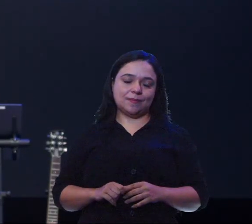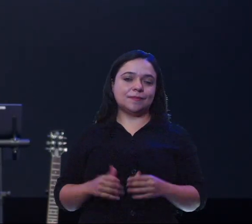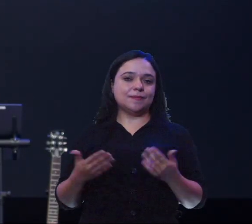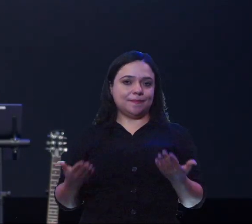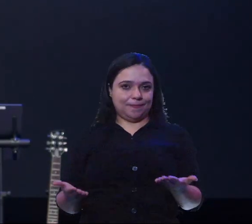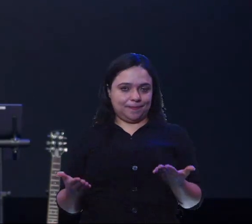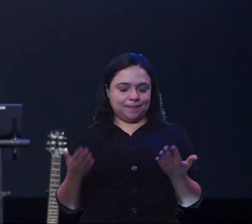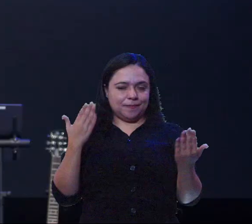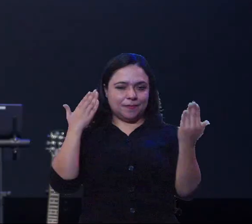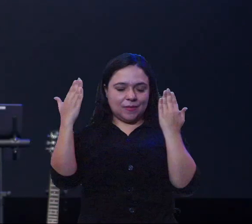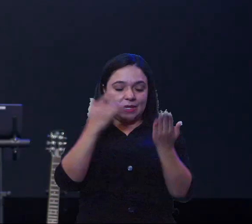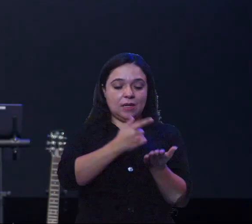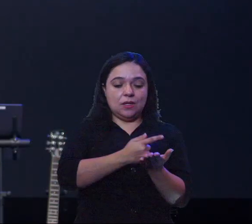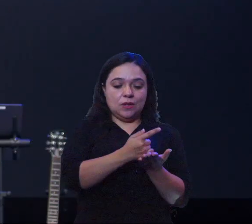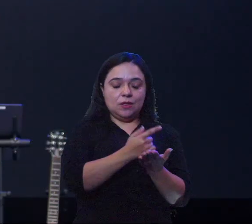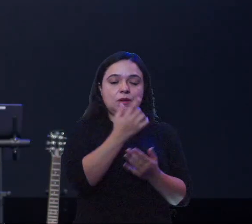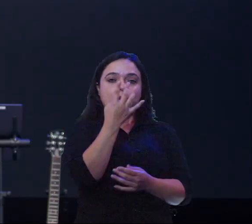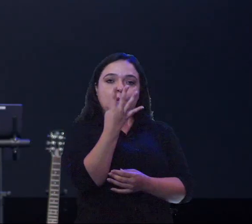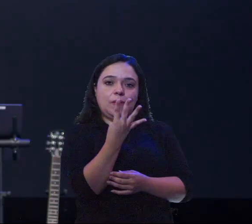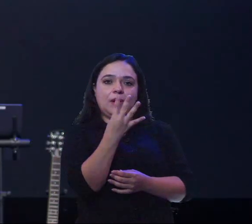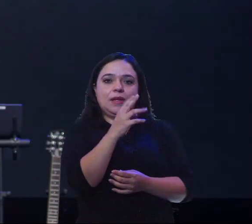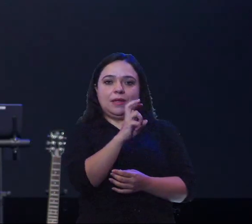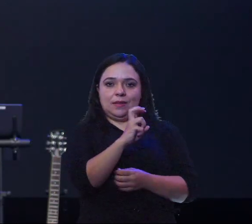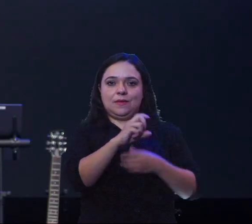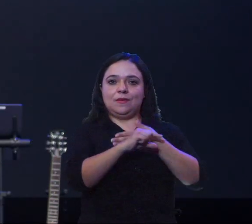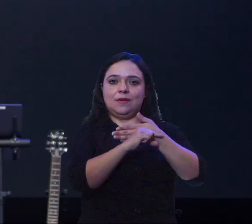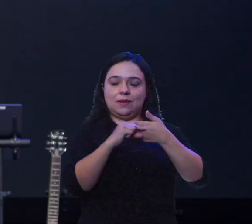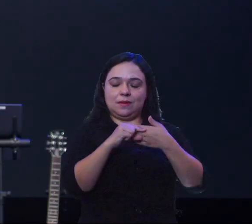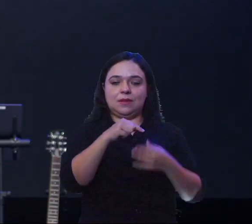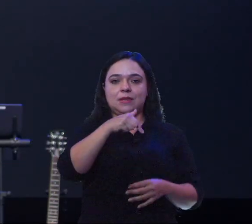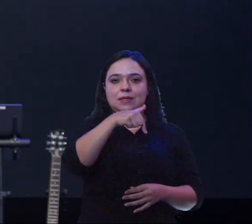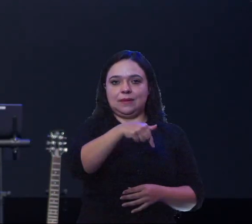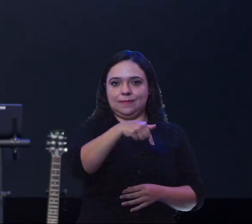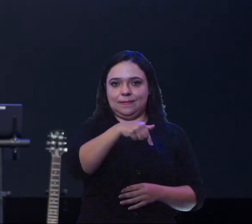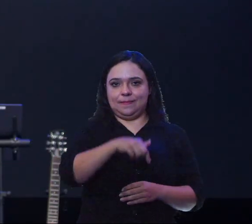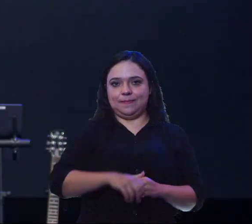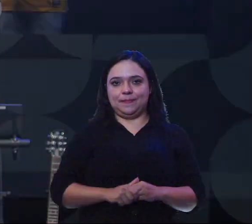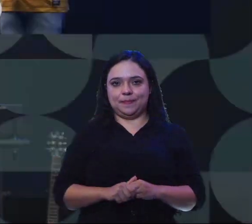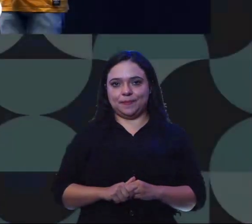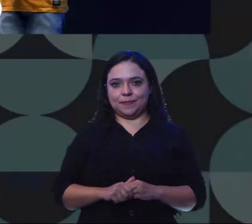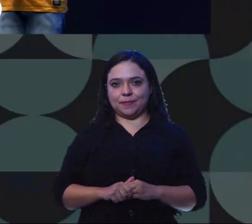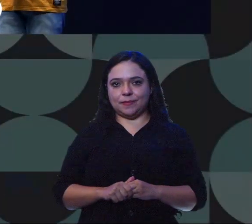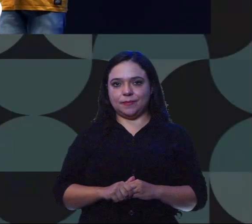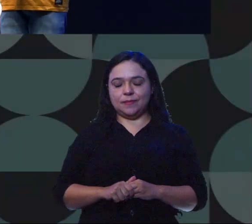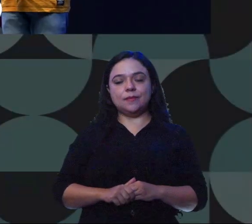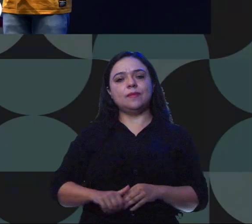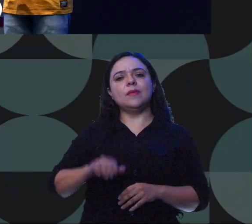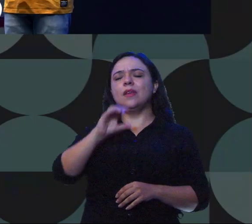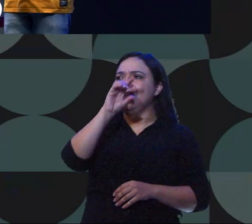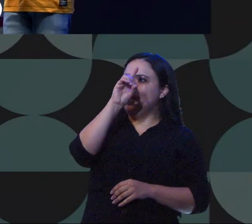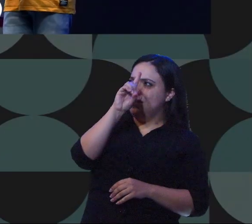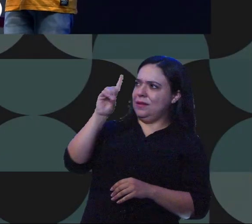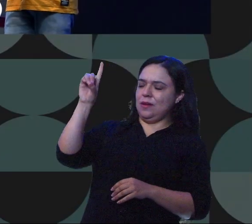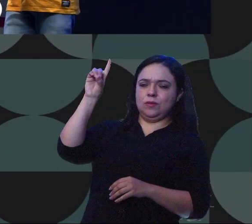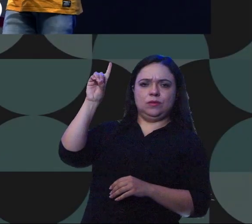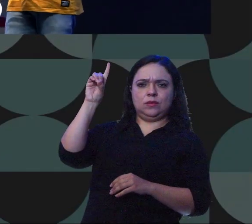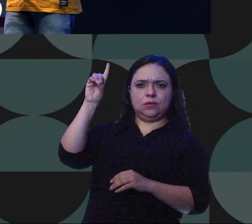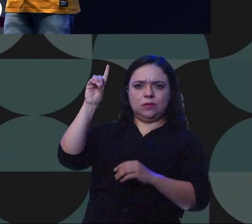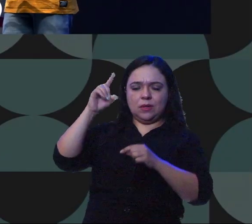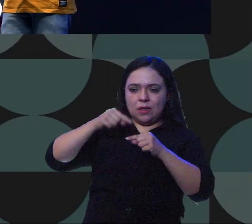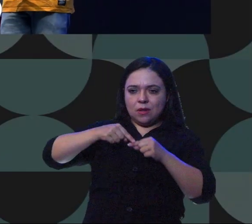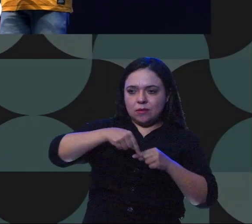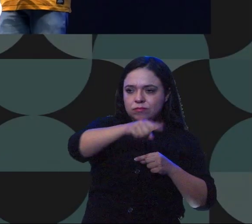Gênesis 45, a partir do versículo 7. Diz assim: Deus me enviou adiante para salvar a